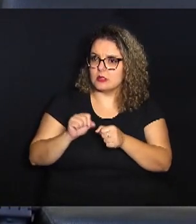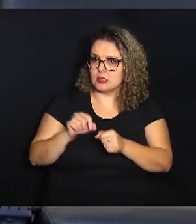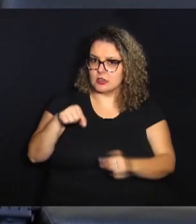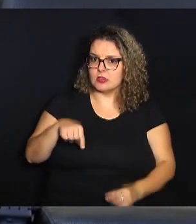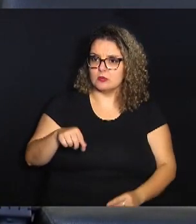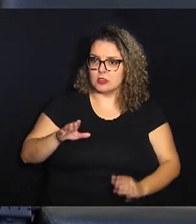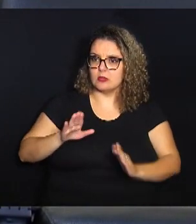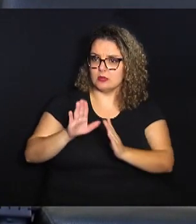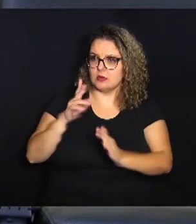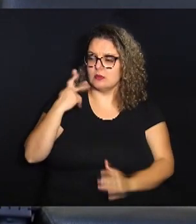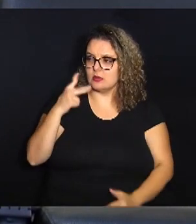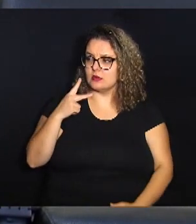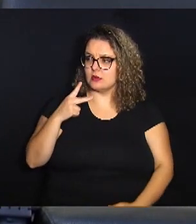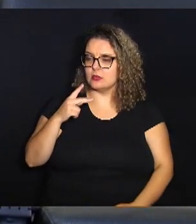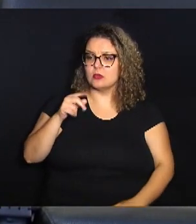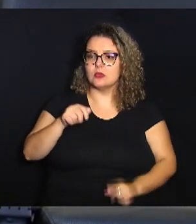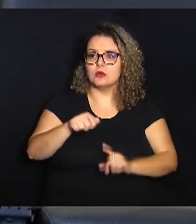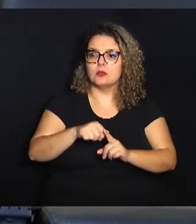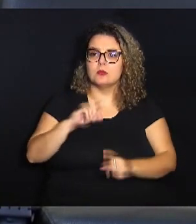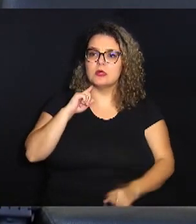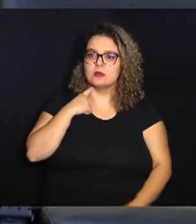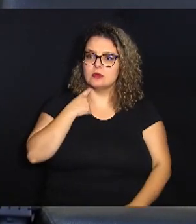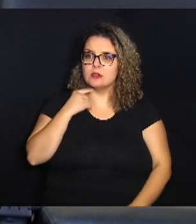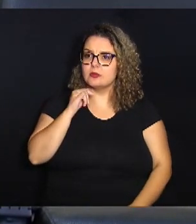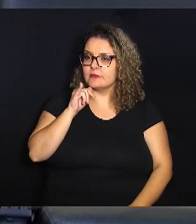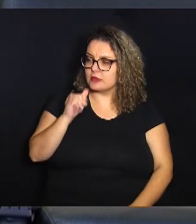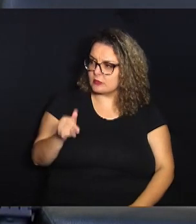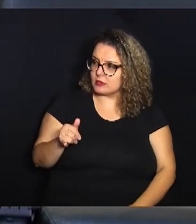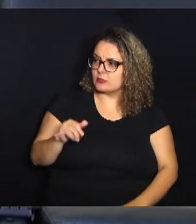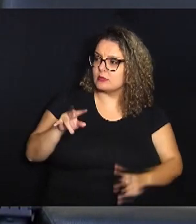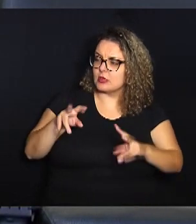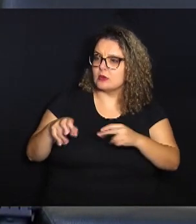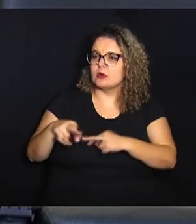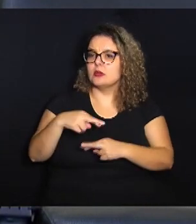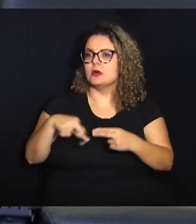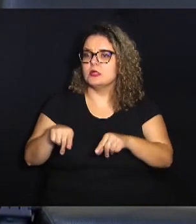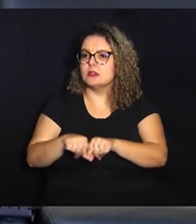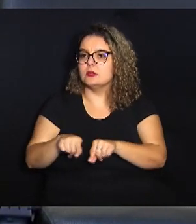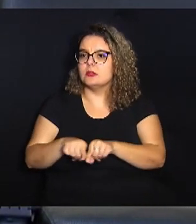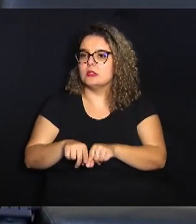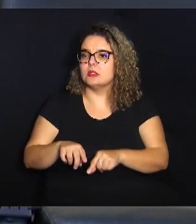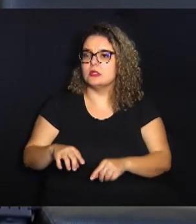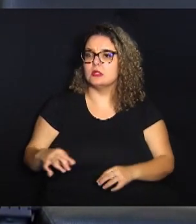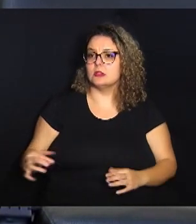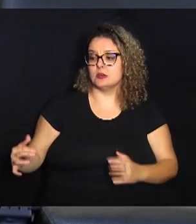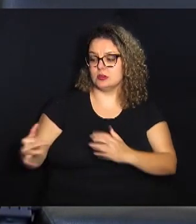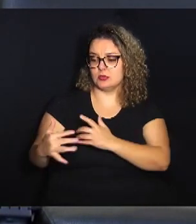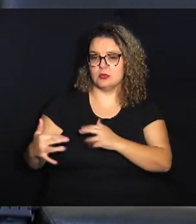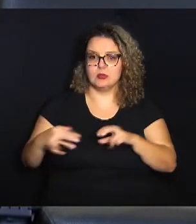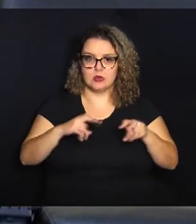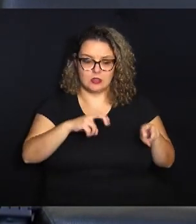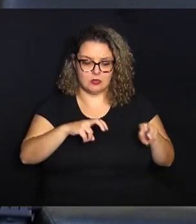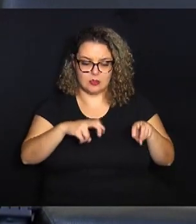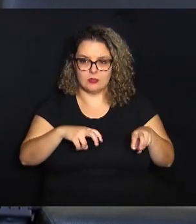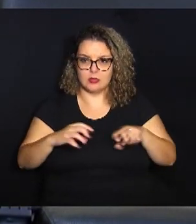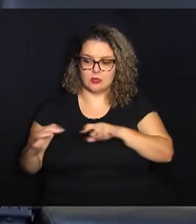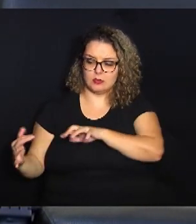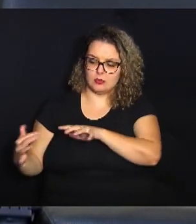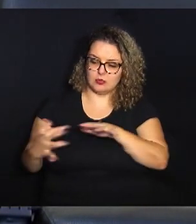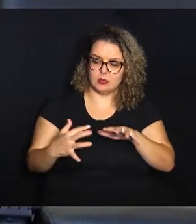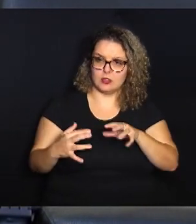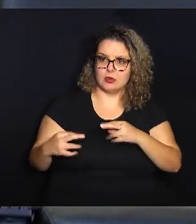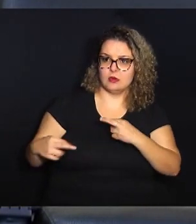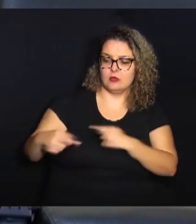pela Frente Parlamentar no mês de maio e foi citada uma questão também sobre expansão urbana e também a relação com o